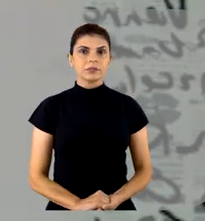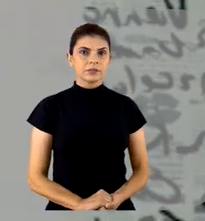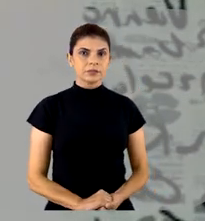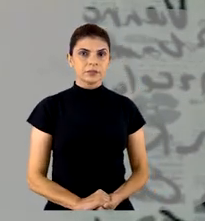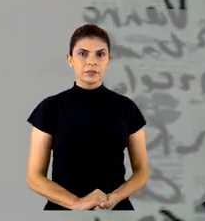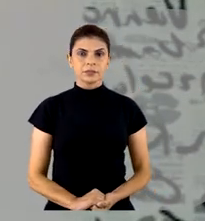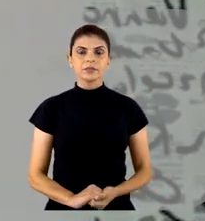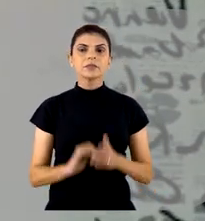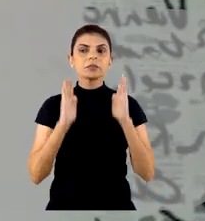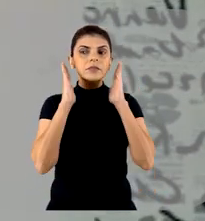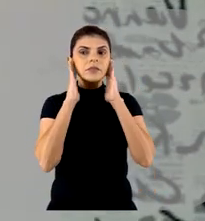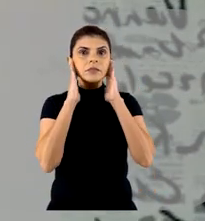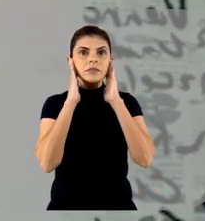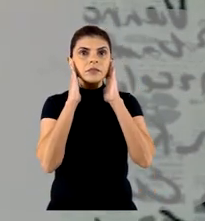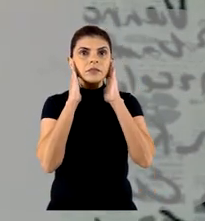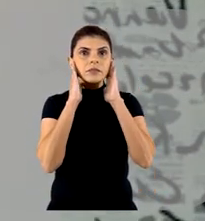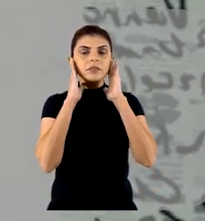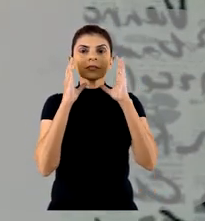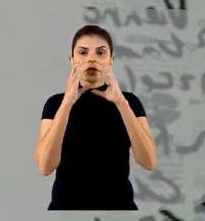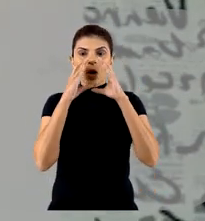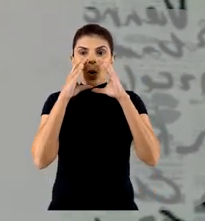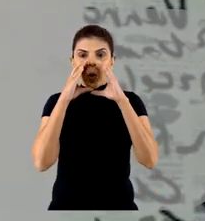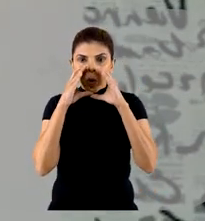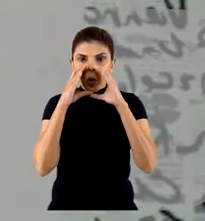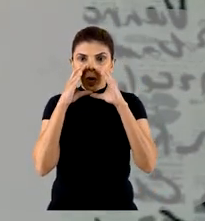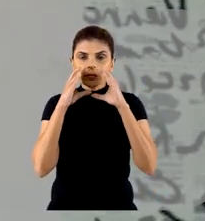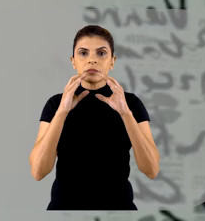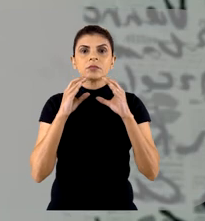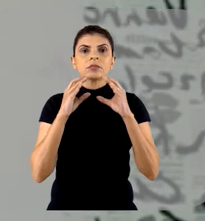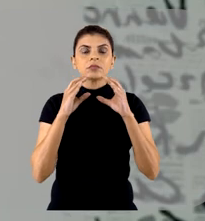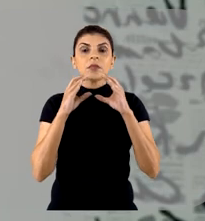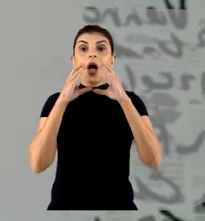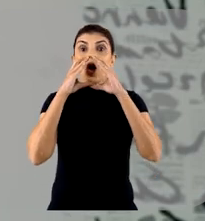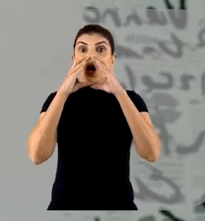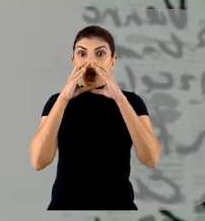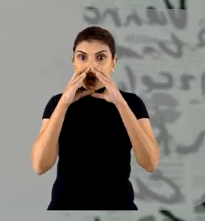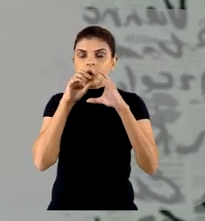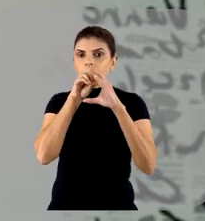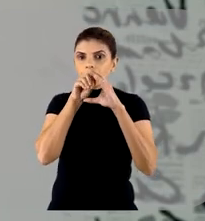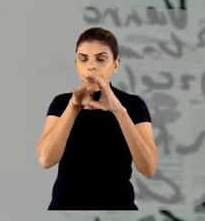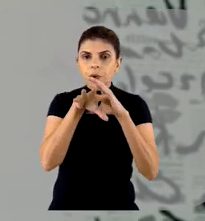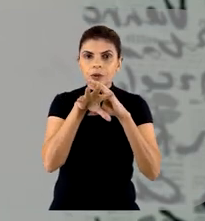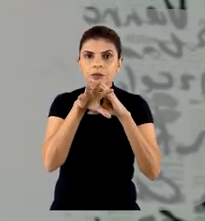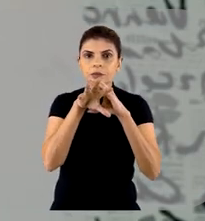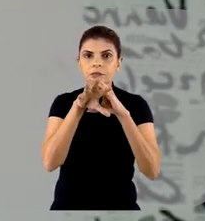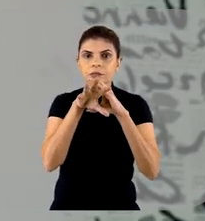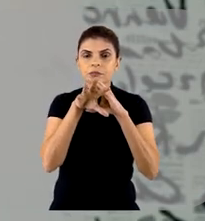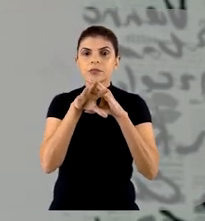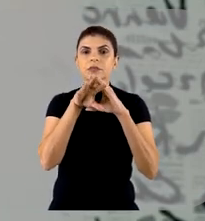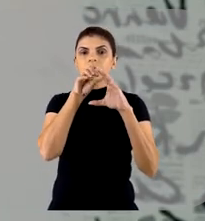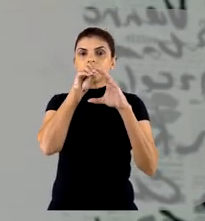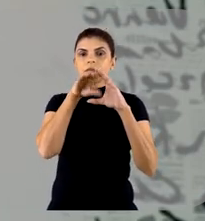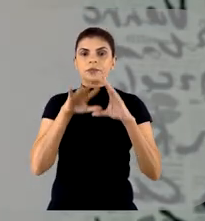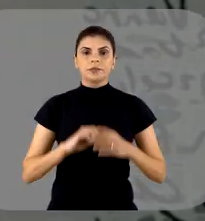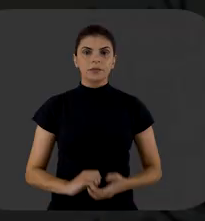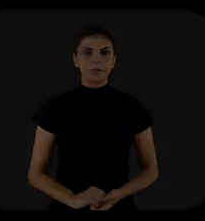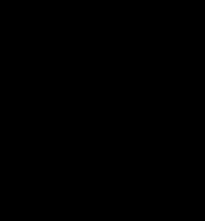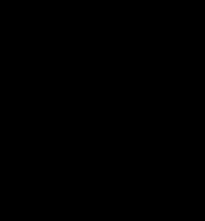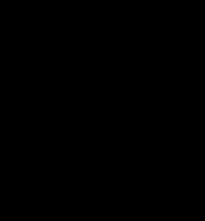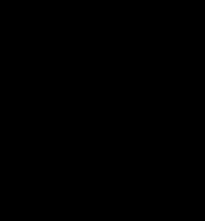e faça o teste de vazamento, assoprando e soltando o ar.